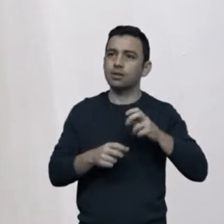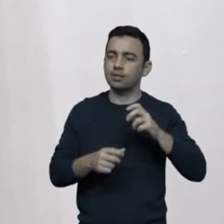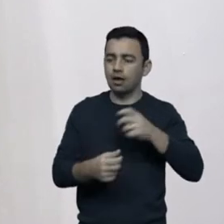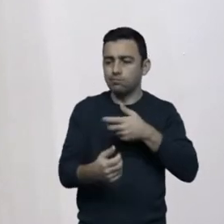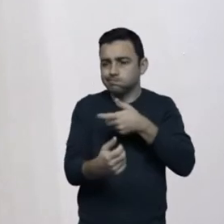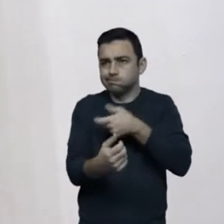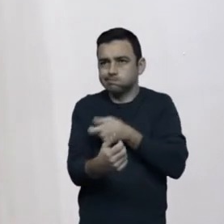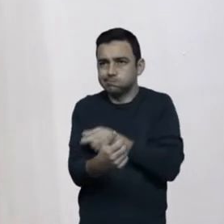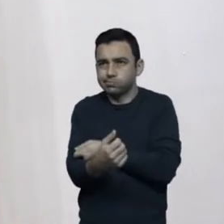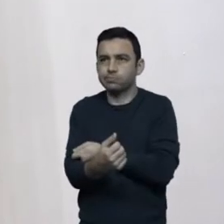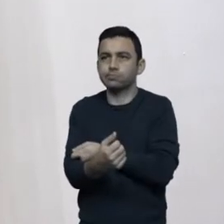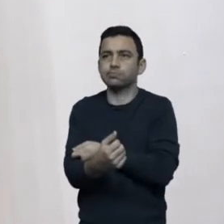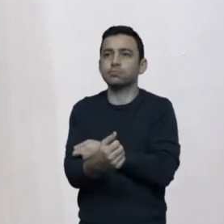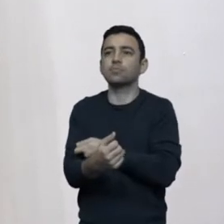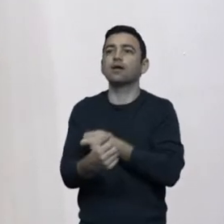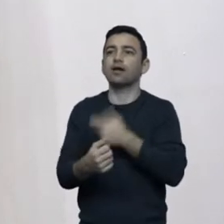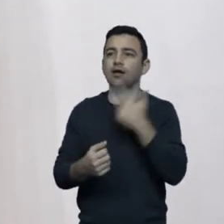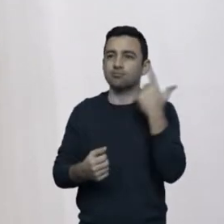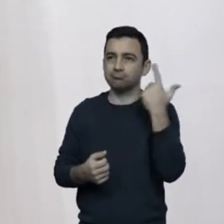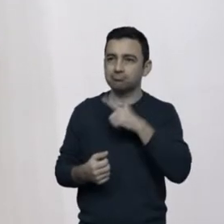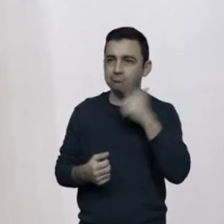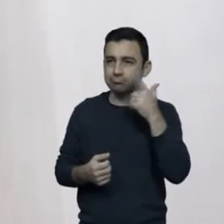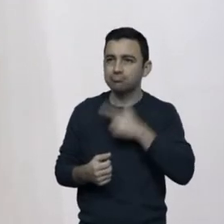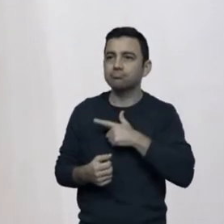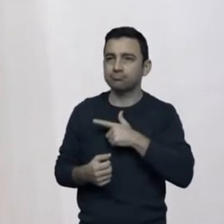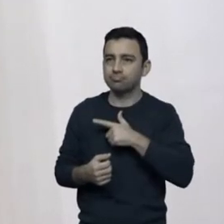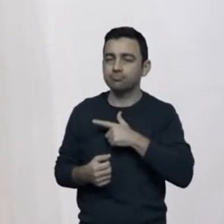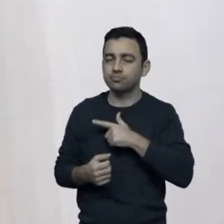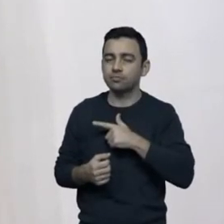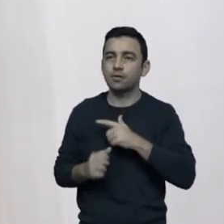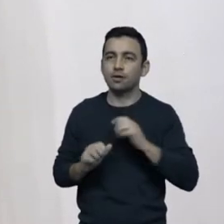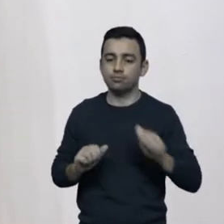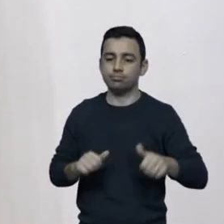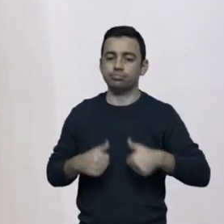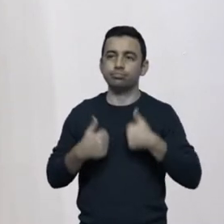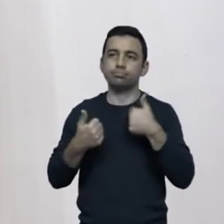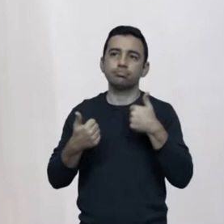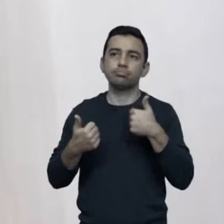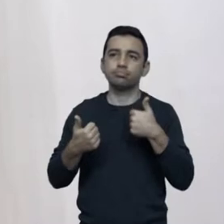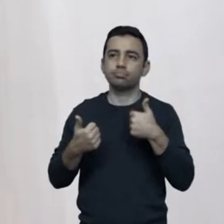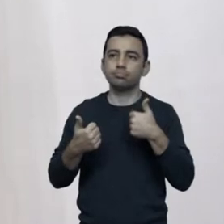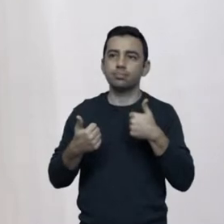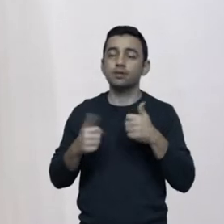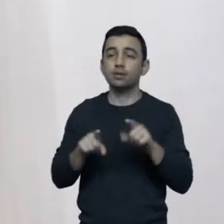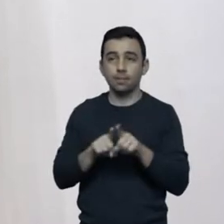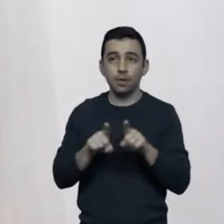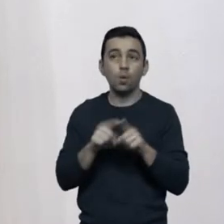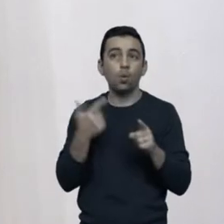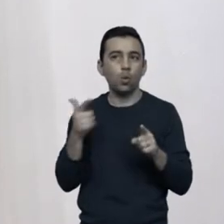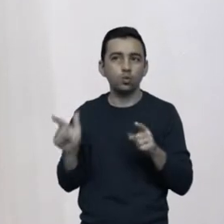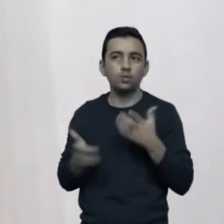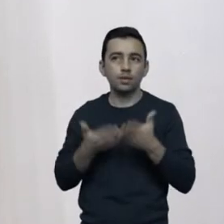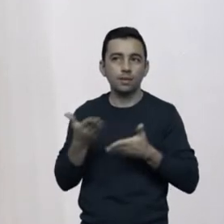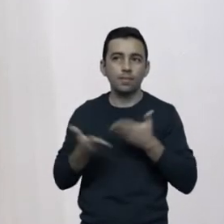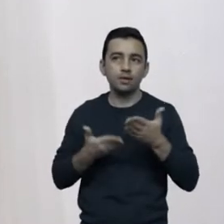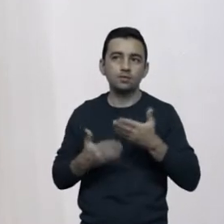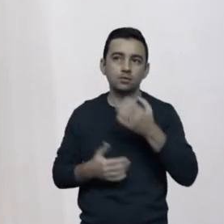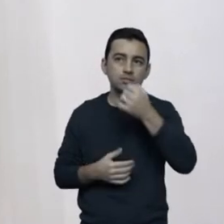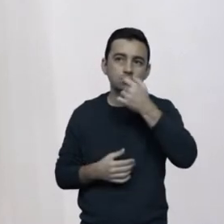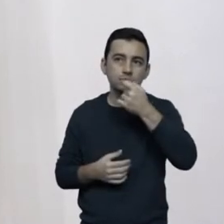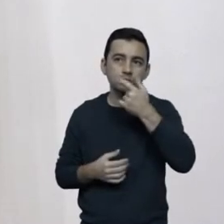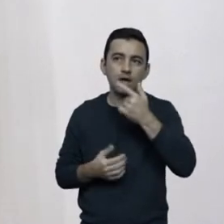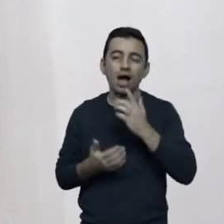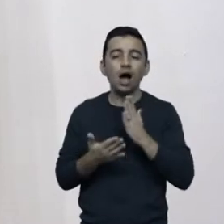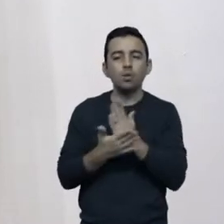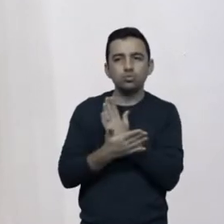endovenosa, né? Também existe um tratamento via oral, né, para alguns pacientes, não todos, que